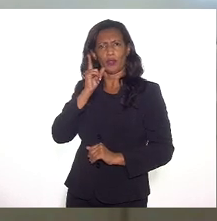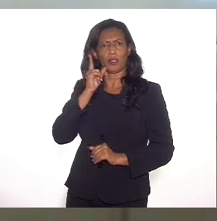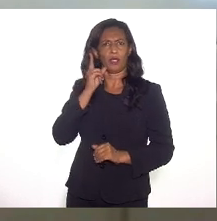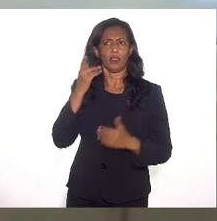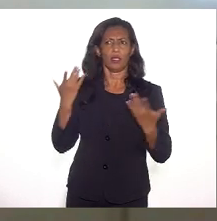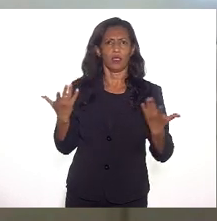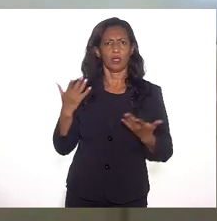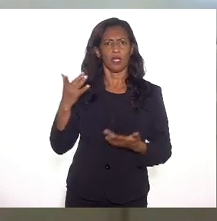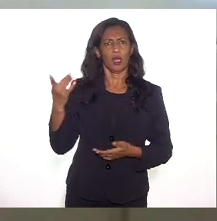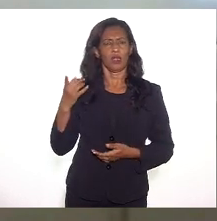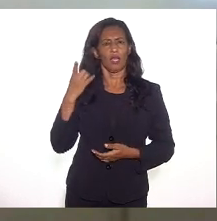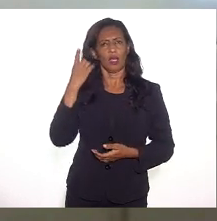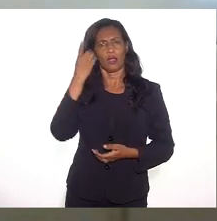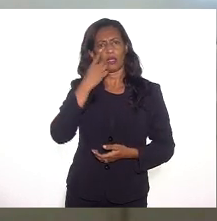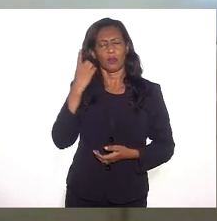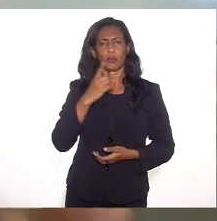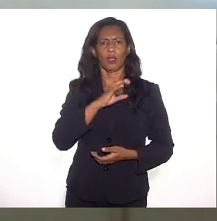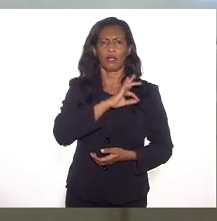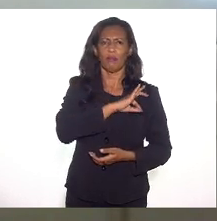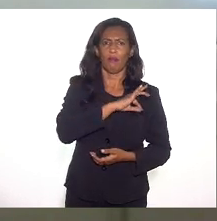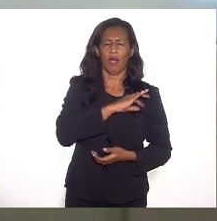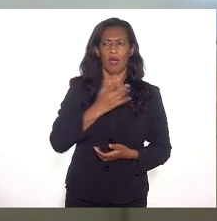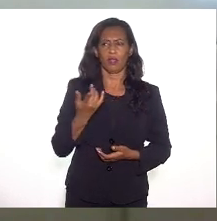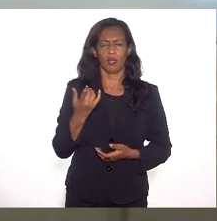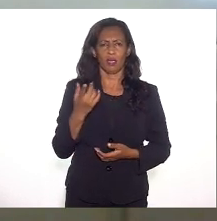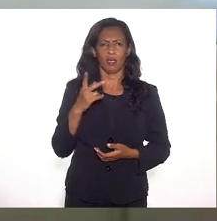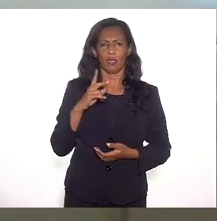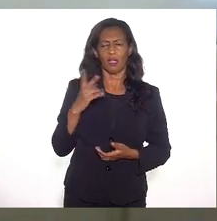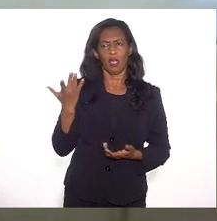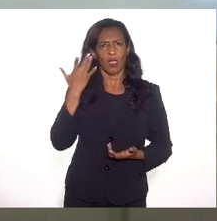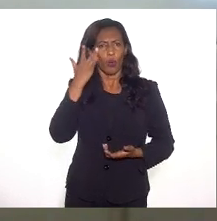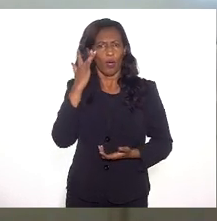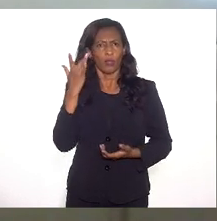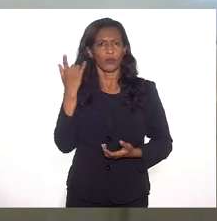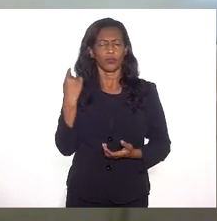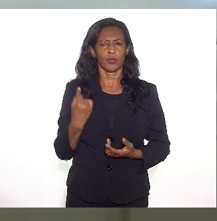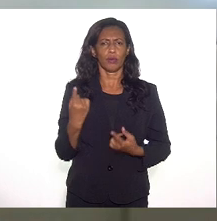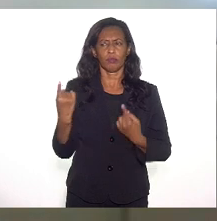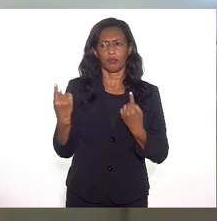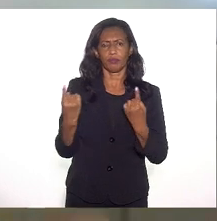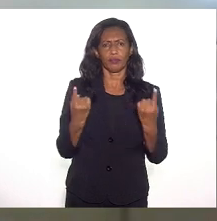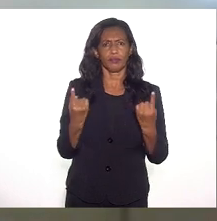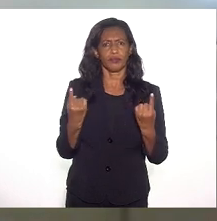Rocha. Eu acho que, para uma questão como essa,